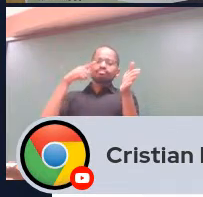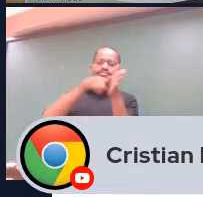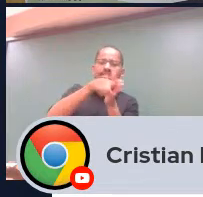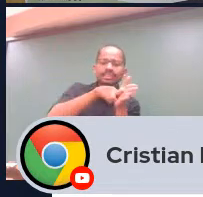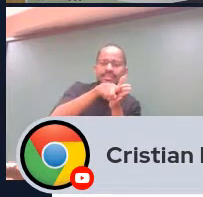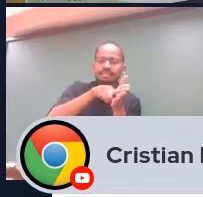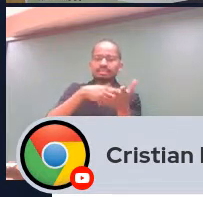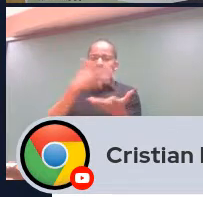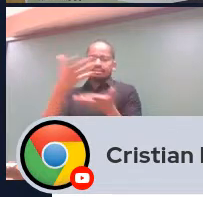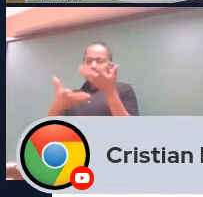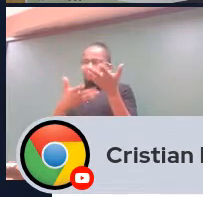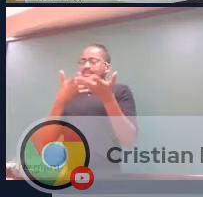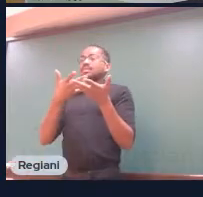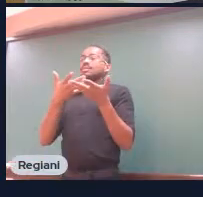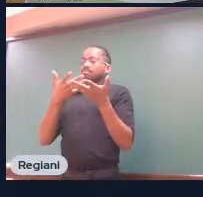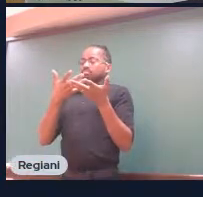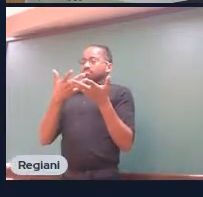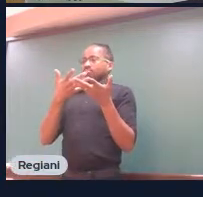pesquisas